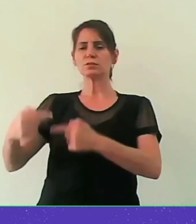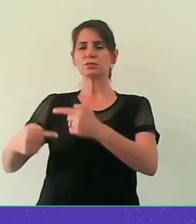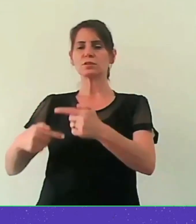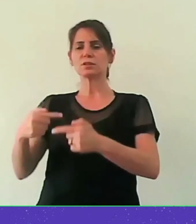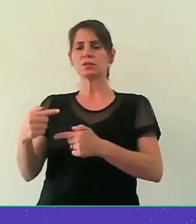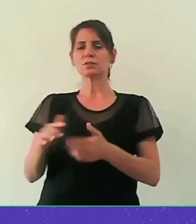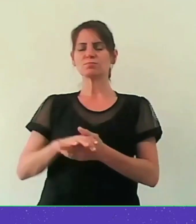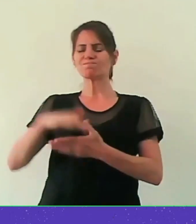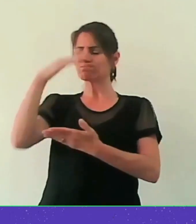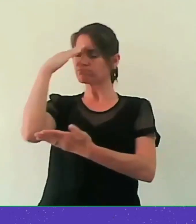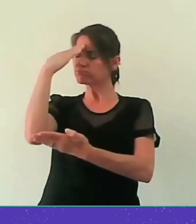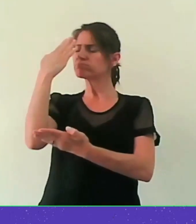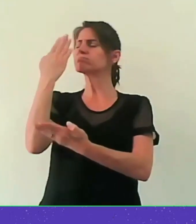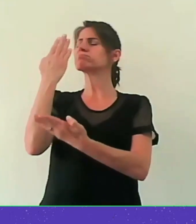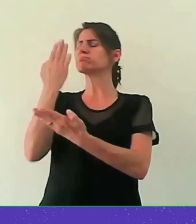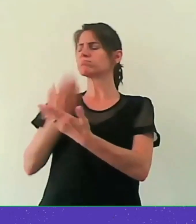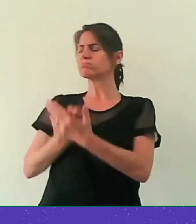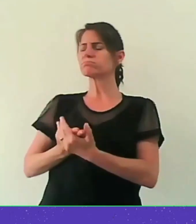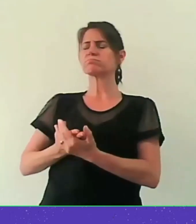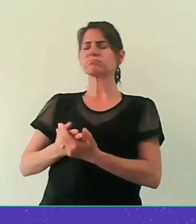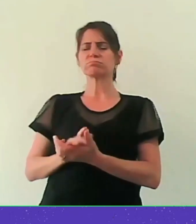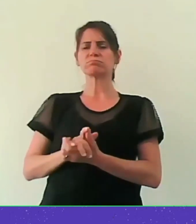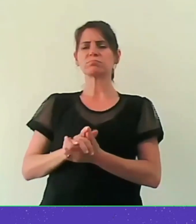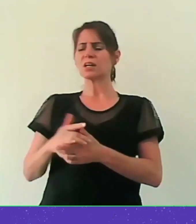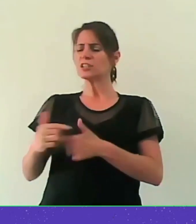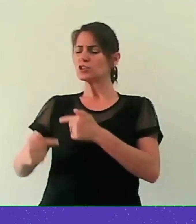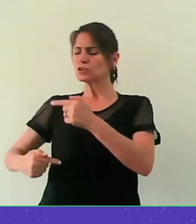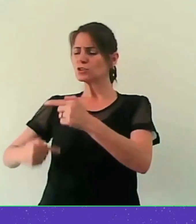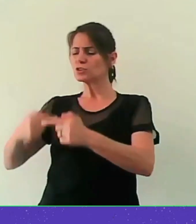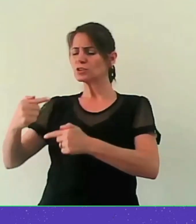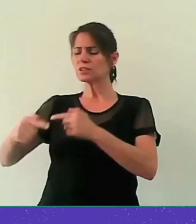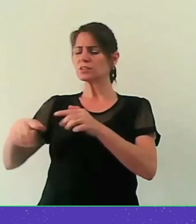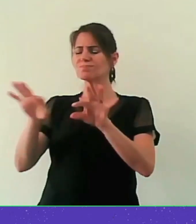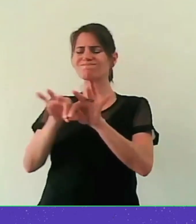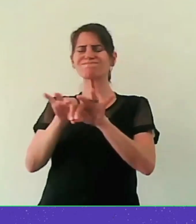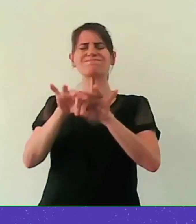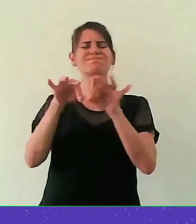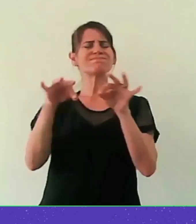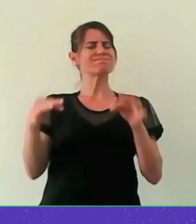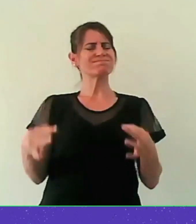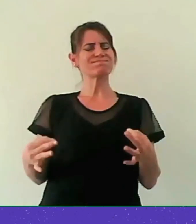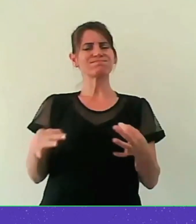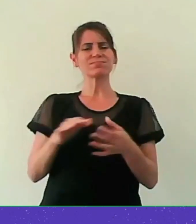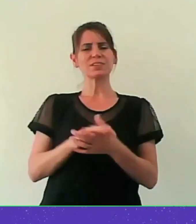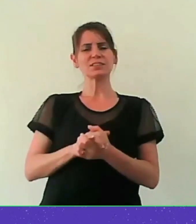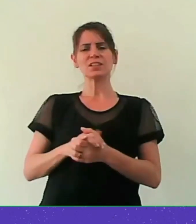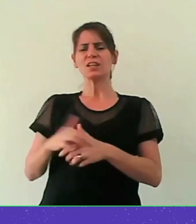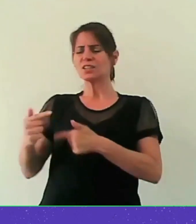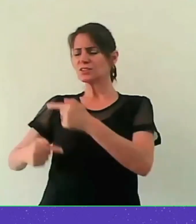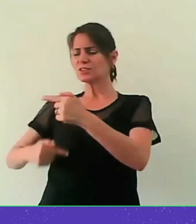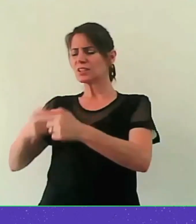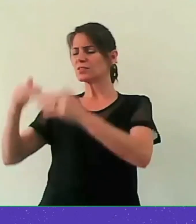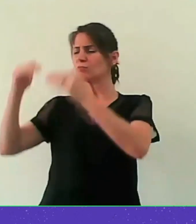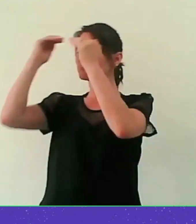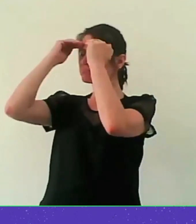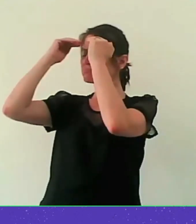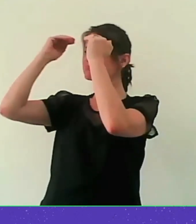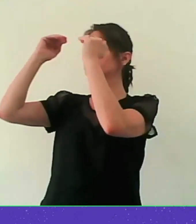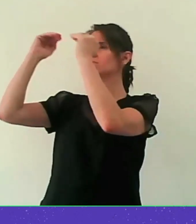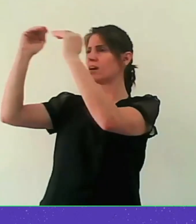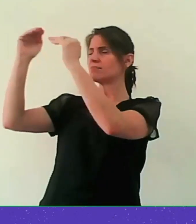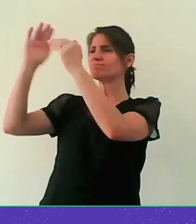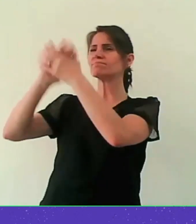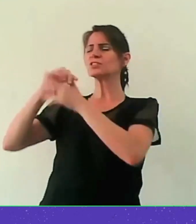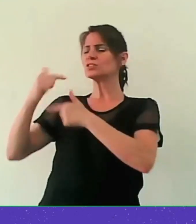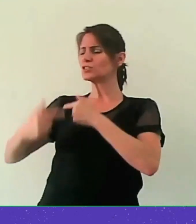crê, uma geração simples, uma geração obediente, uma geração